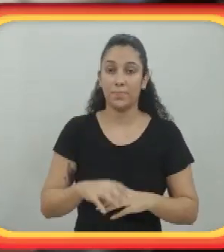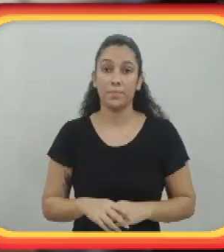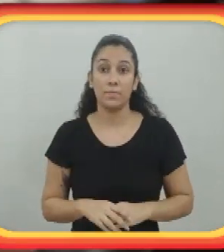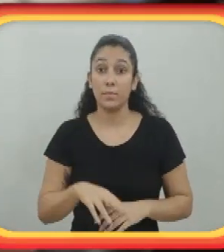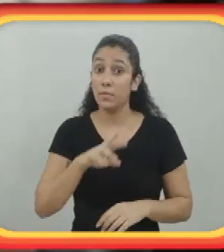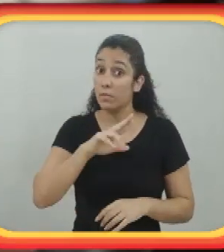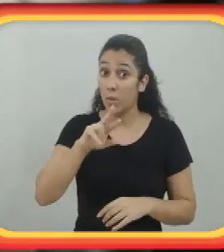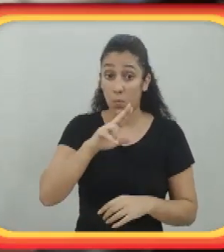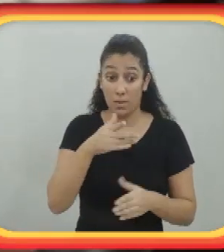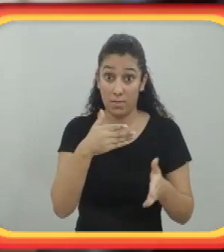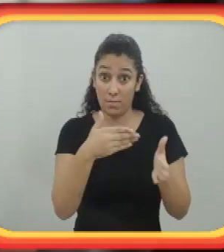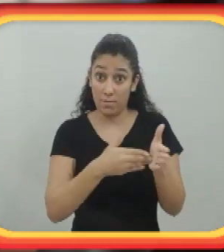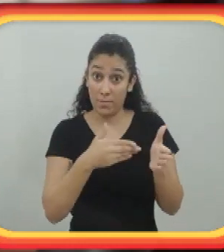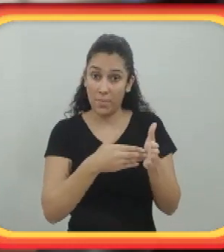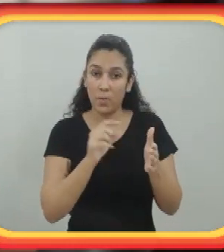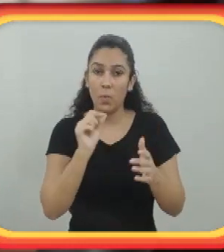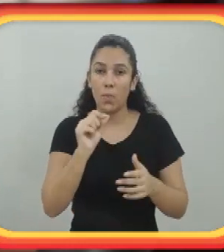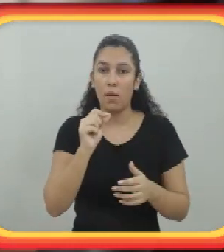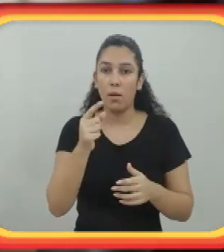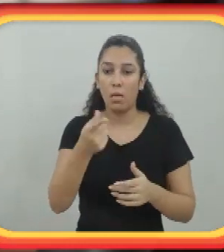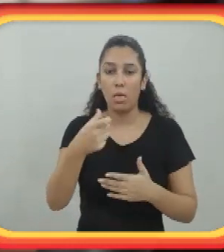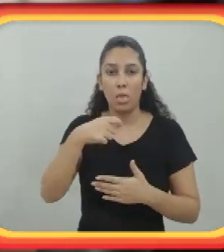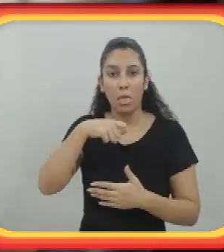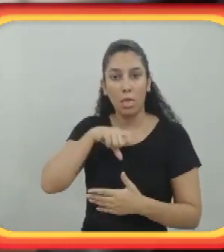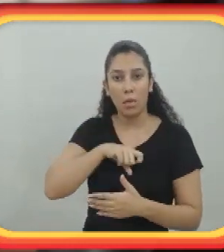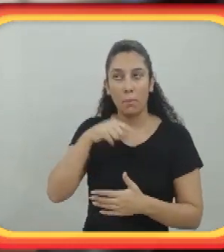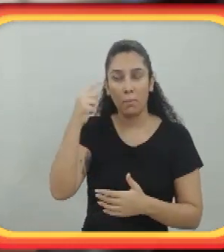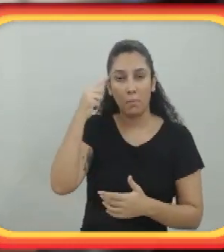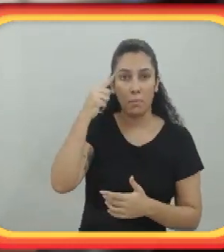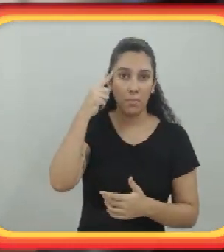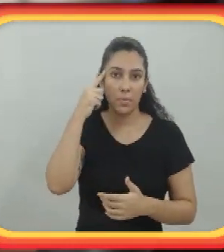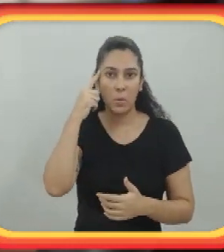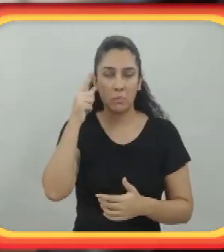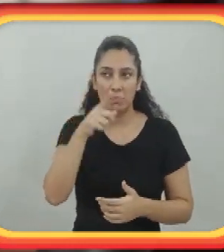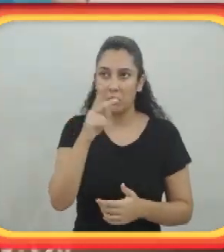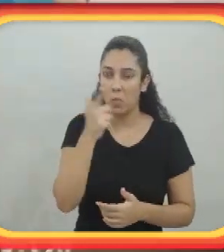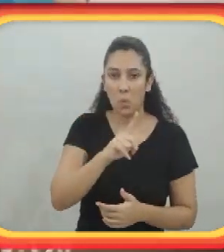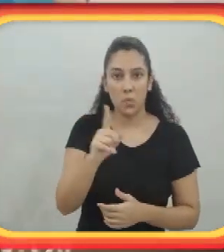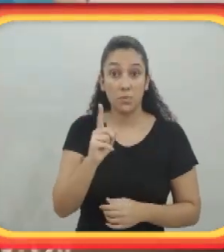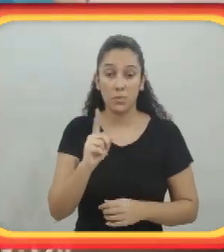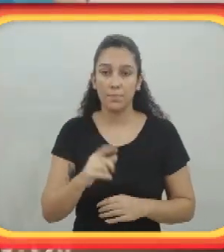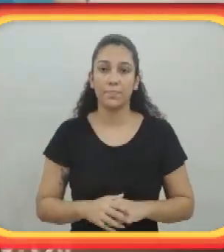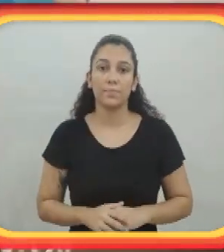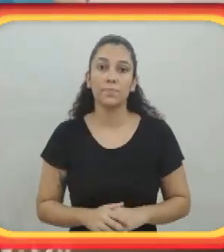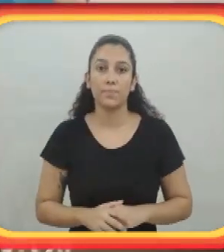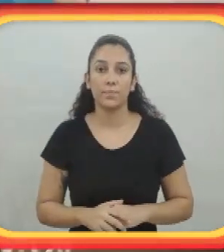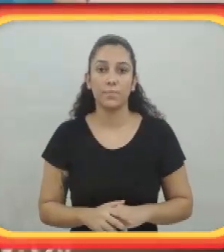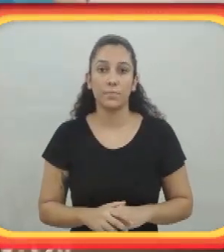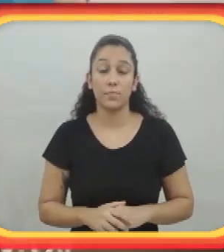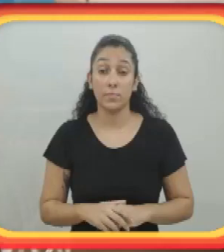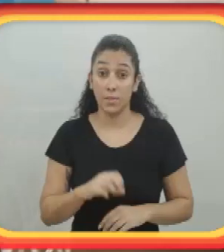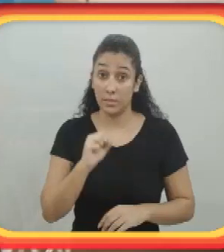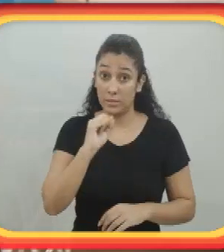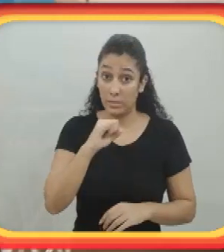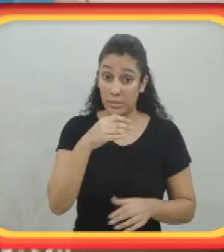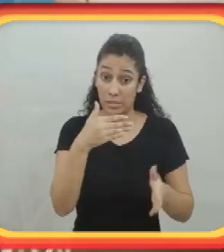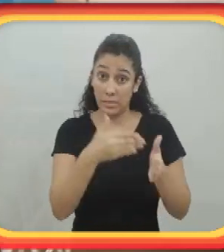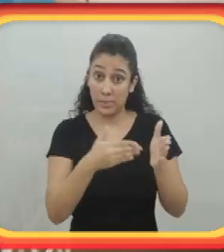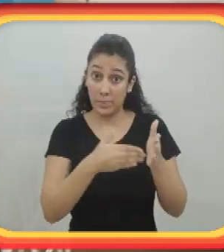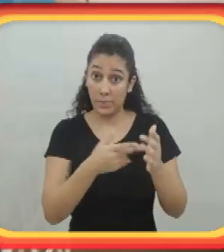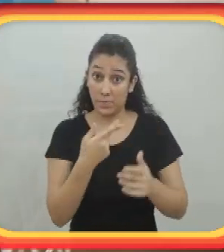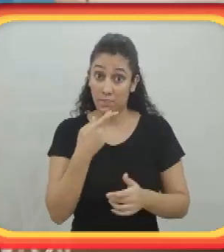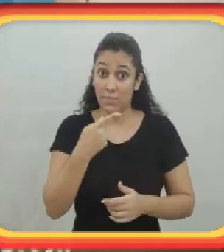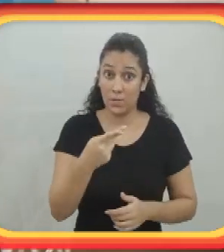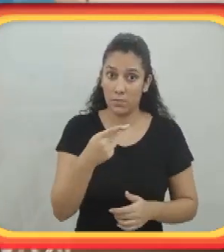seu objetivo, não é a limitação que te coloca para baixo falando, você não vai conseguir. Se a limitação falar isso e você falar o contrário,